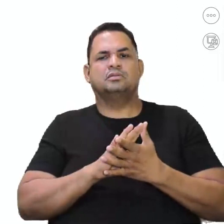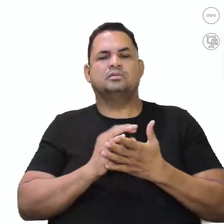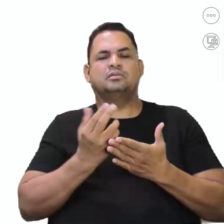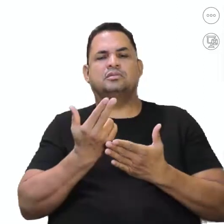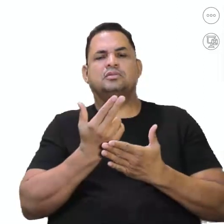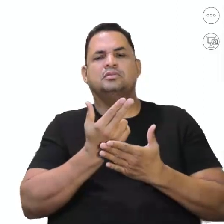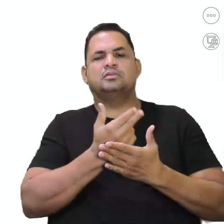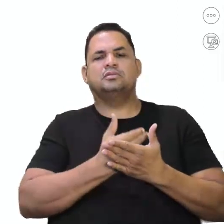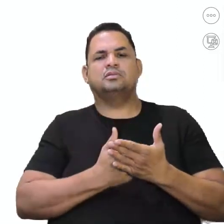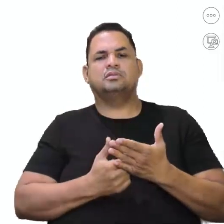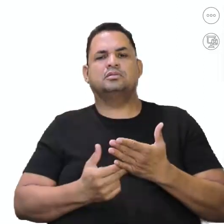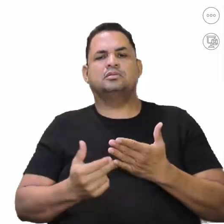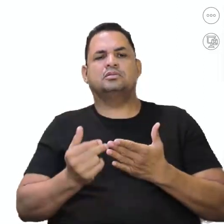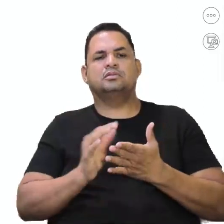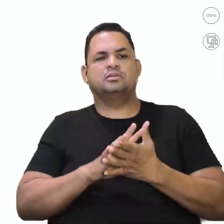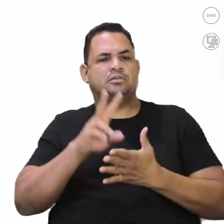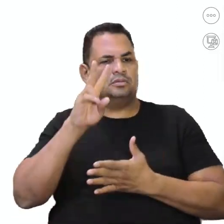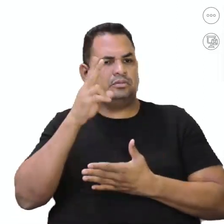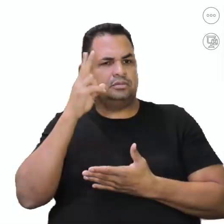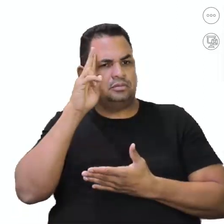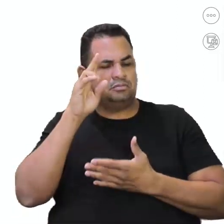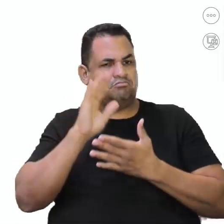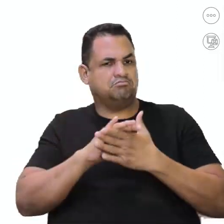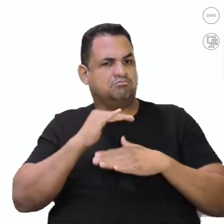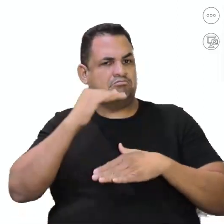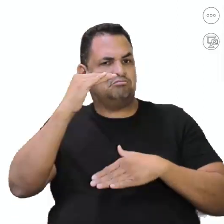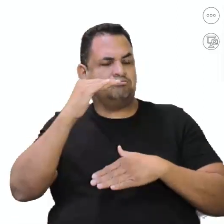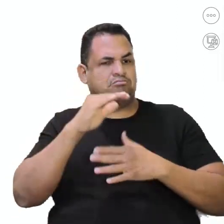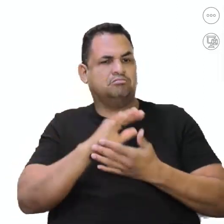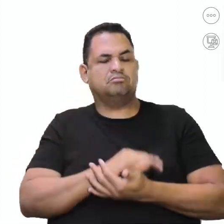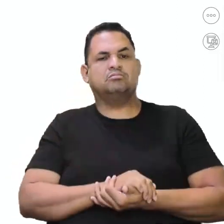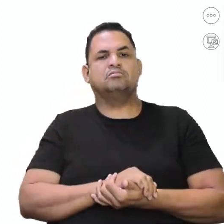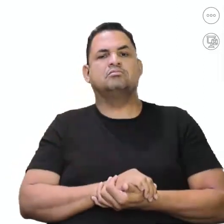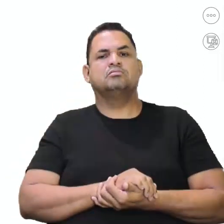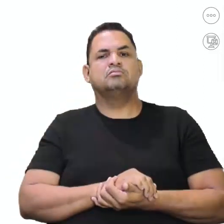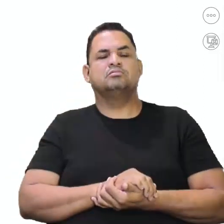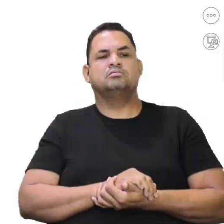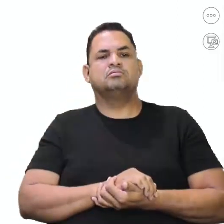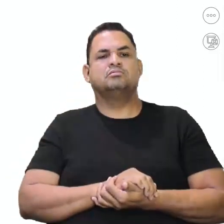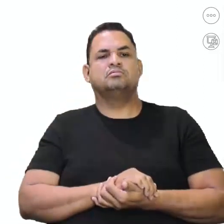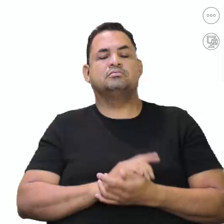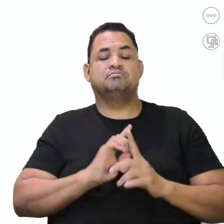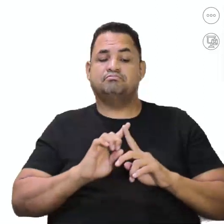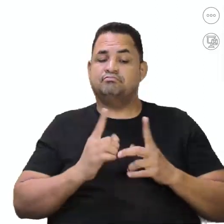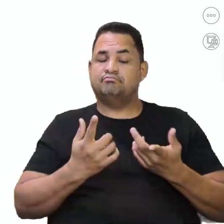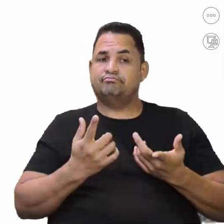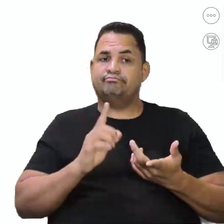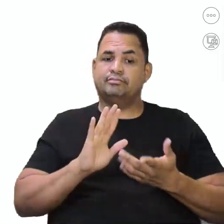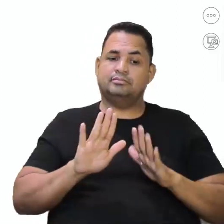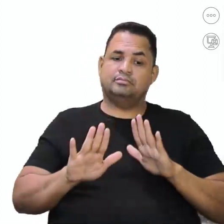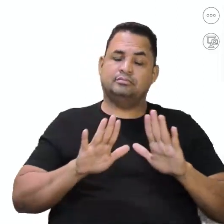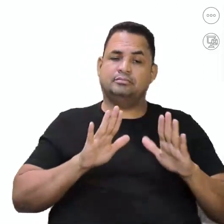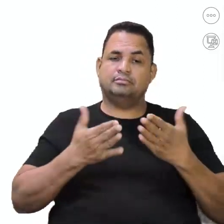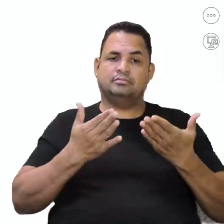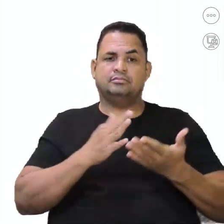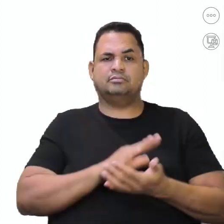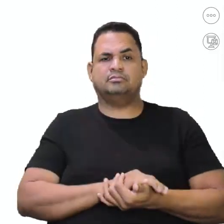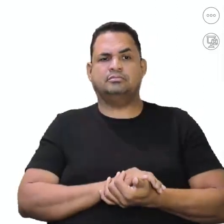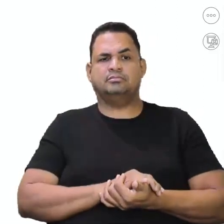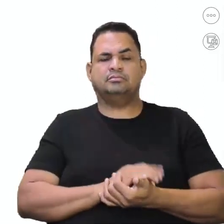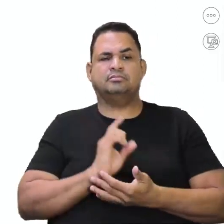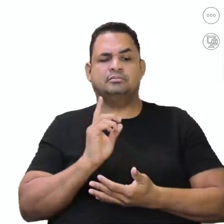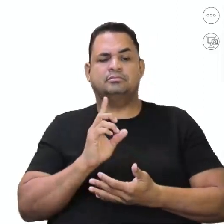a ilustração que o texto escrito. Mais a ilustração que o texto escrito, porém nem sempre, tá? Às vezes a ilustração é uma